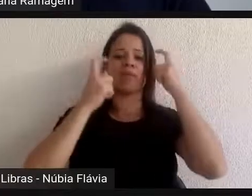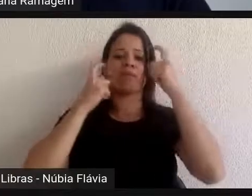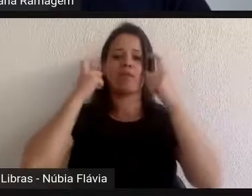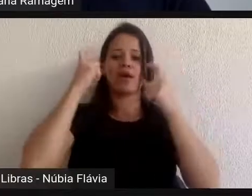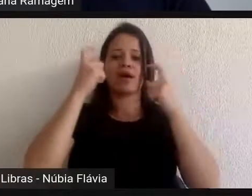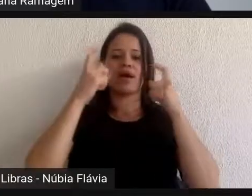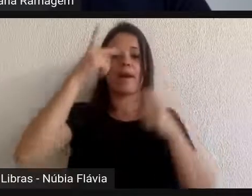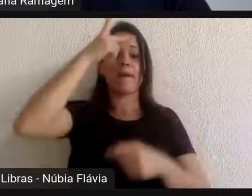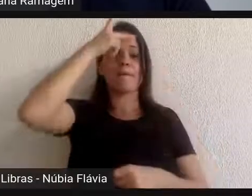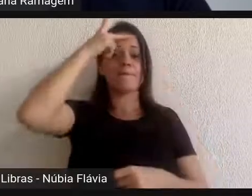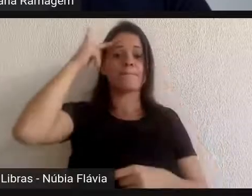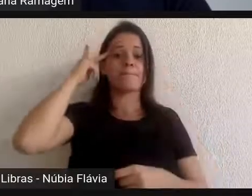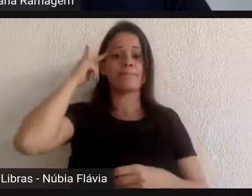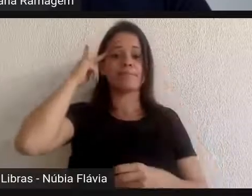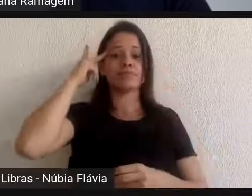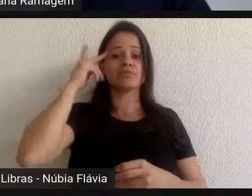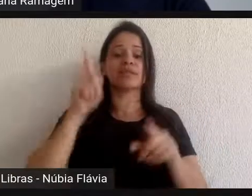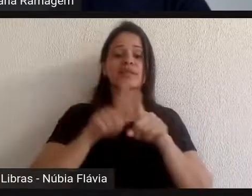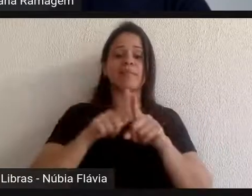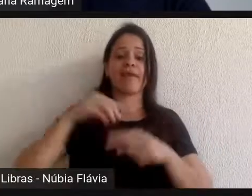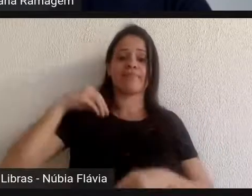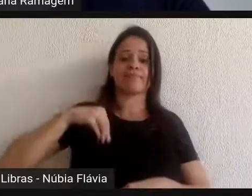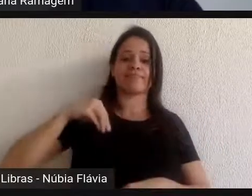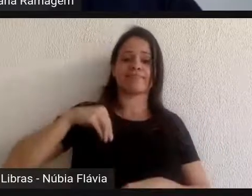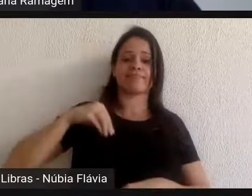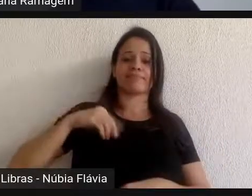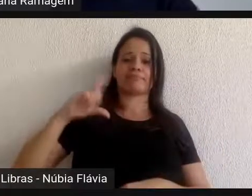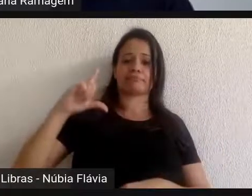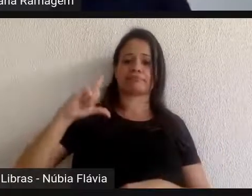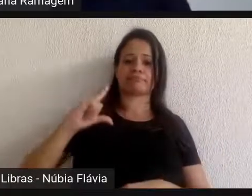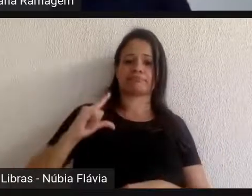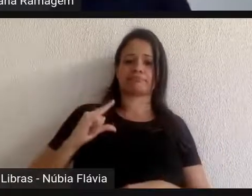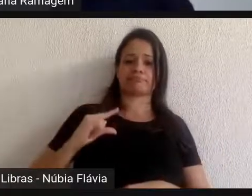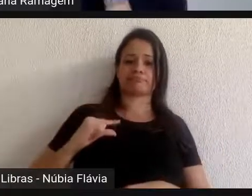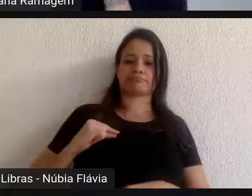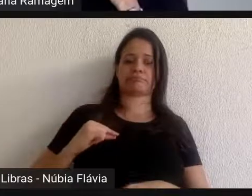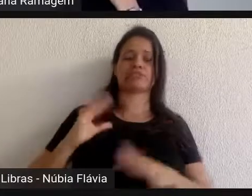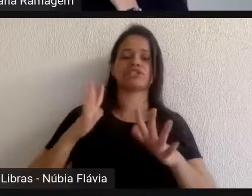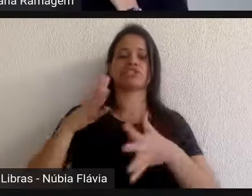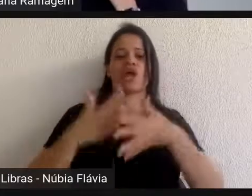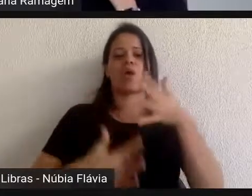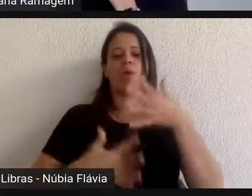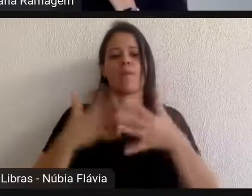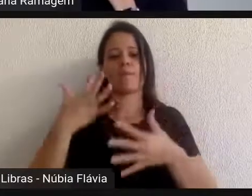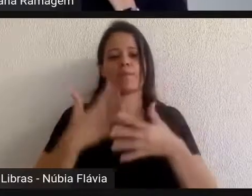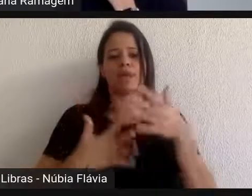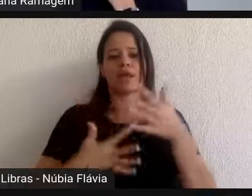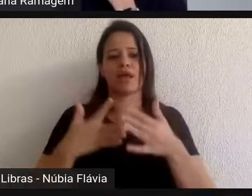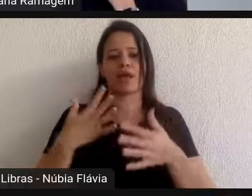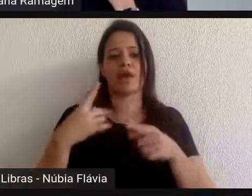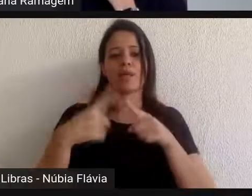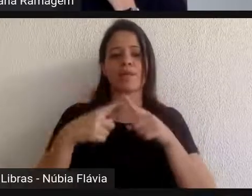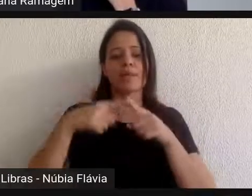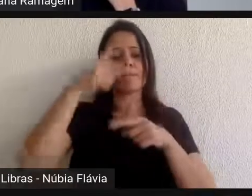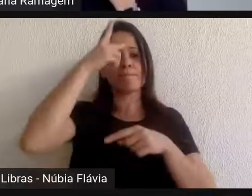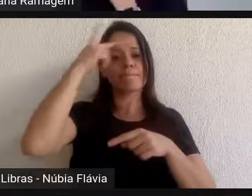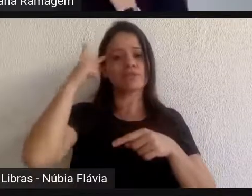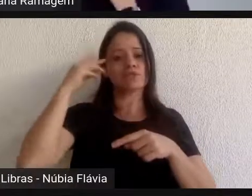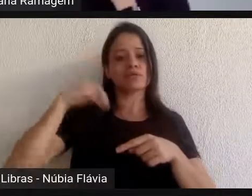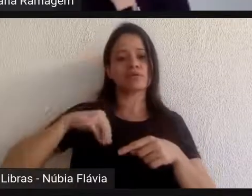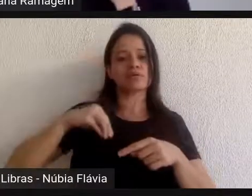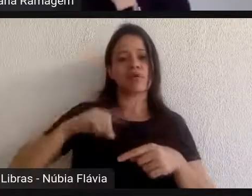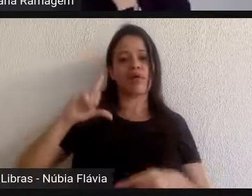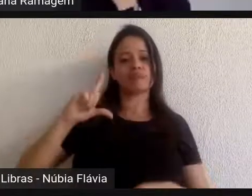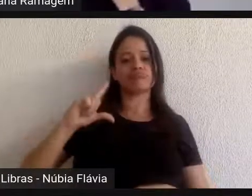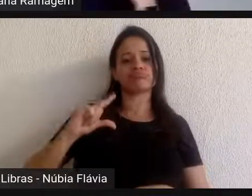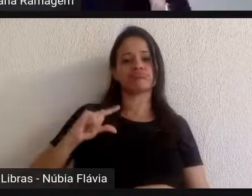que perdeu renda, tá? Foi uma situação muito delicada. Por quê? Porque quando a pessoa perde renda, ela